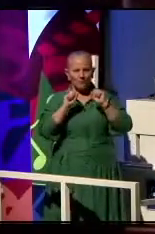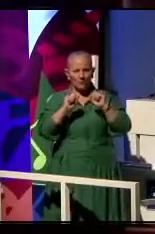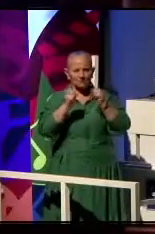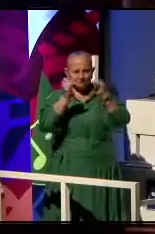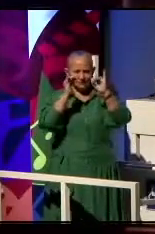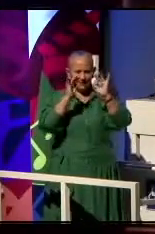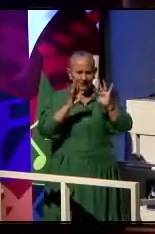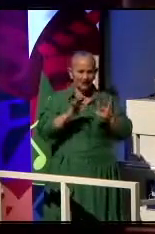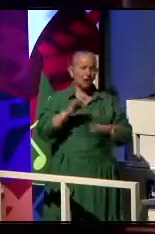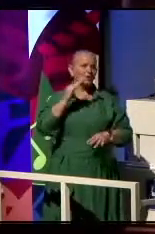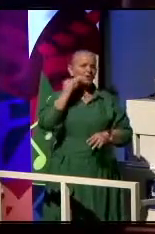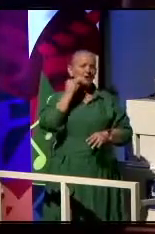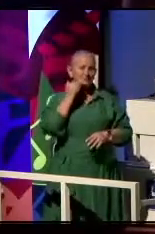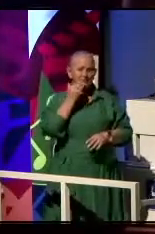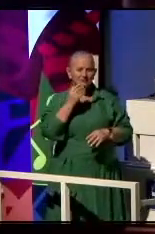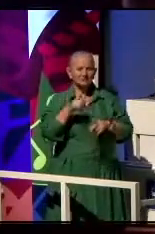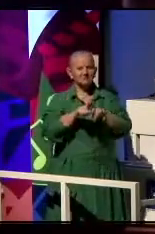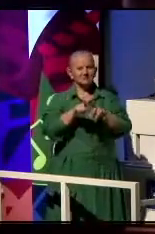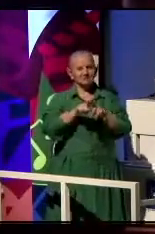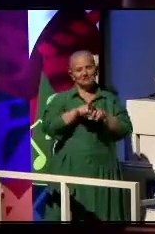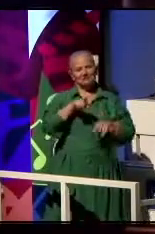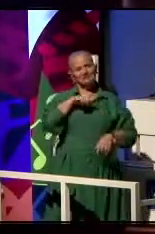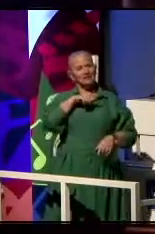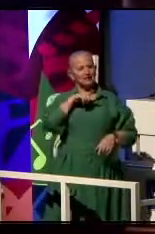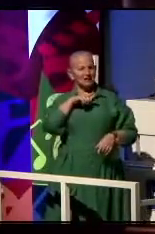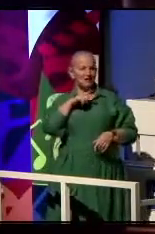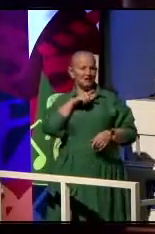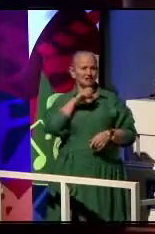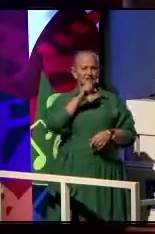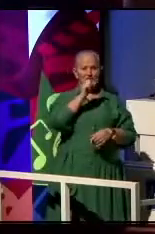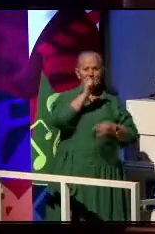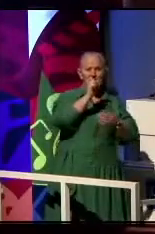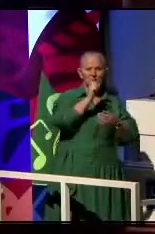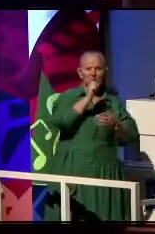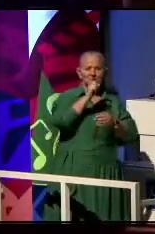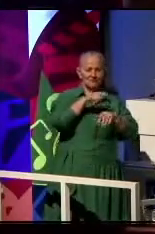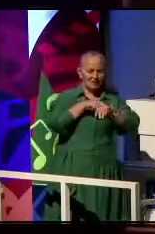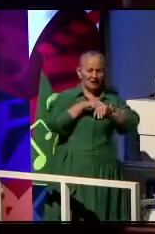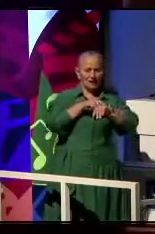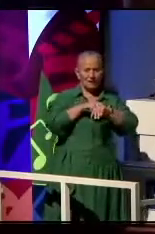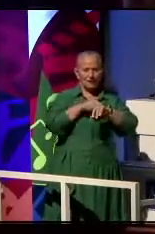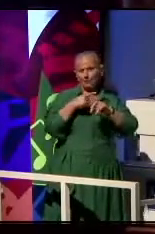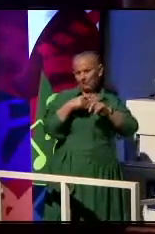que você teve durante as entrevistas, que afinal de contas você estava se encontrando com seus ídolos, né?